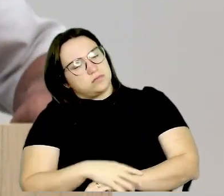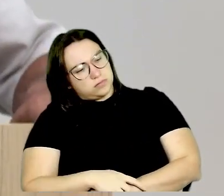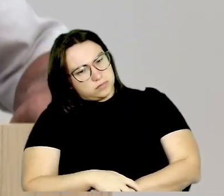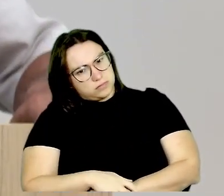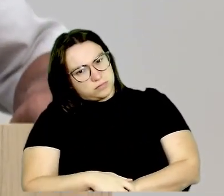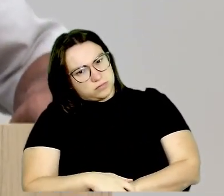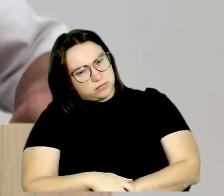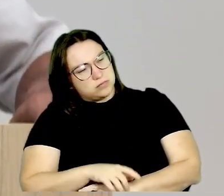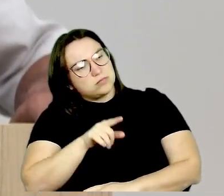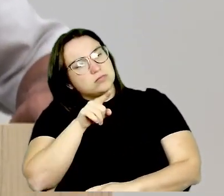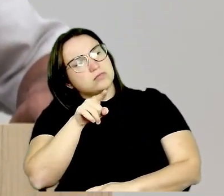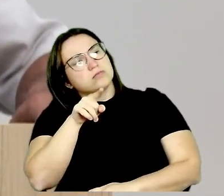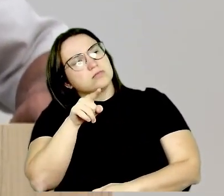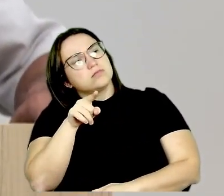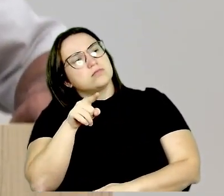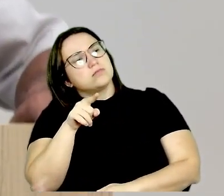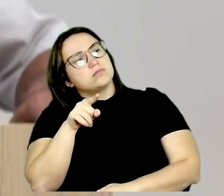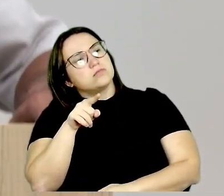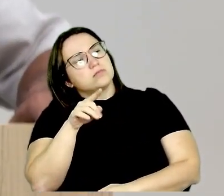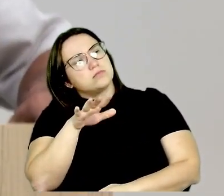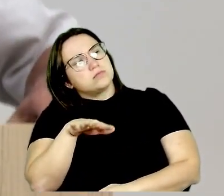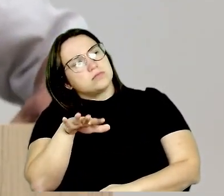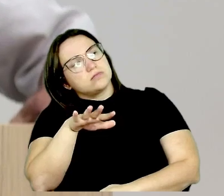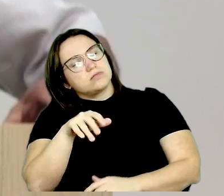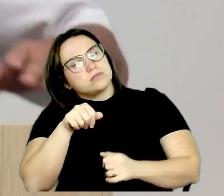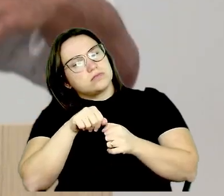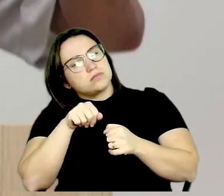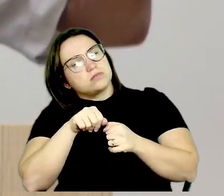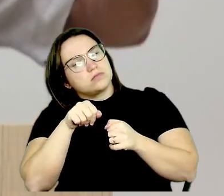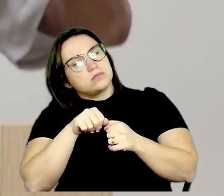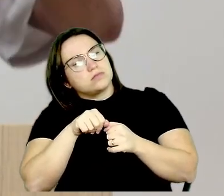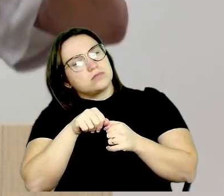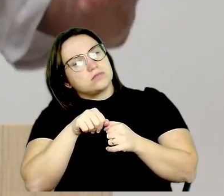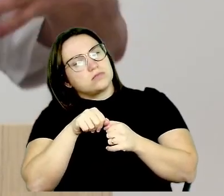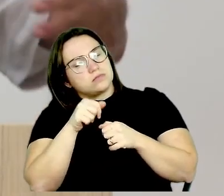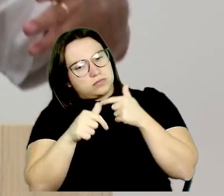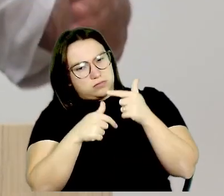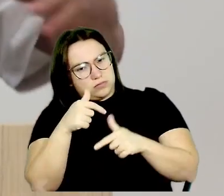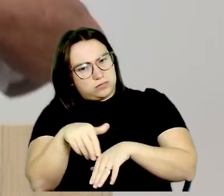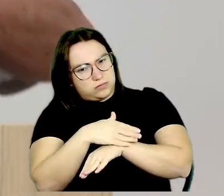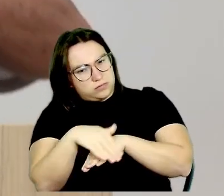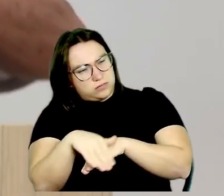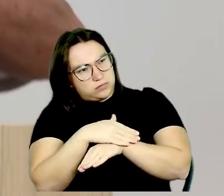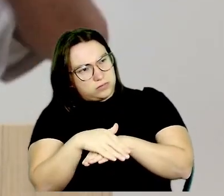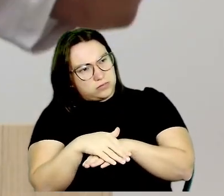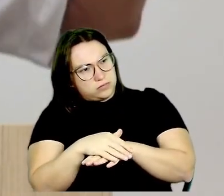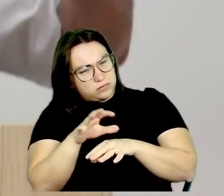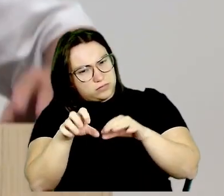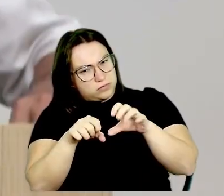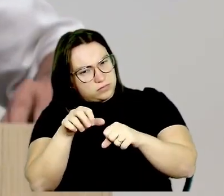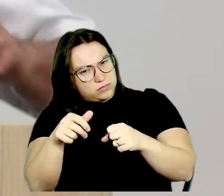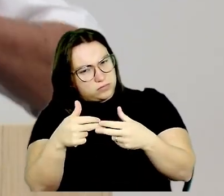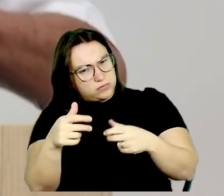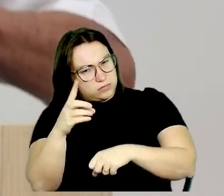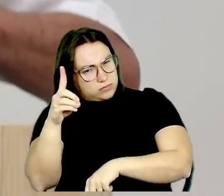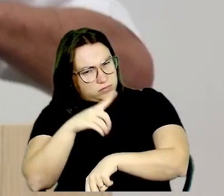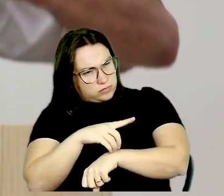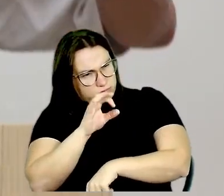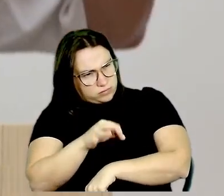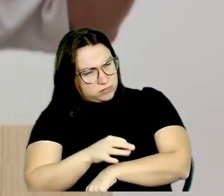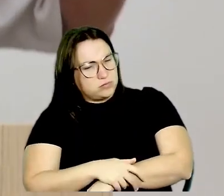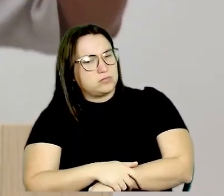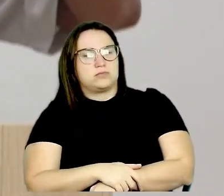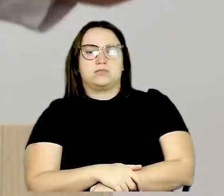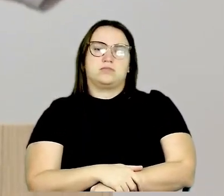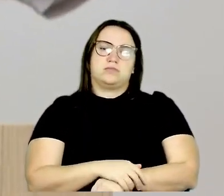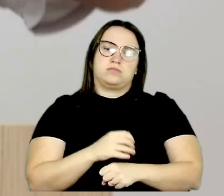isso é a questão do pessoal que faz a... trabalhar na rua, na questão de coletas da dengue e tal. Desce